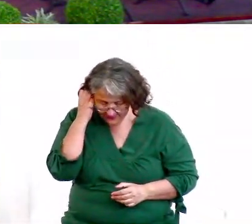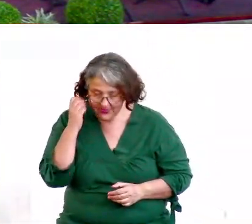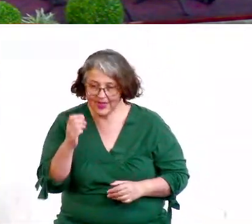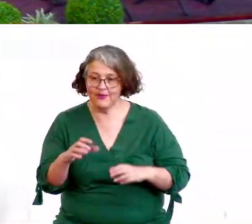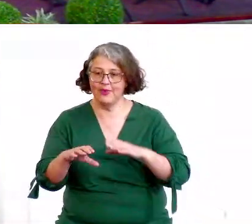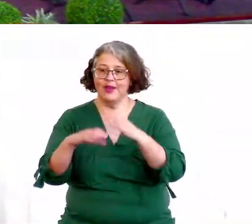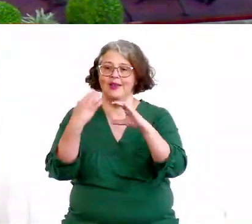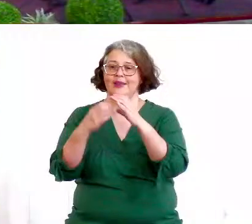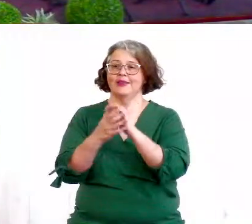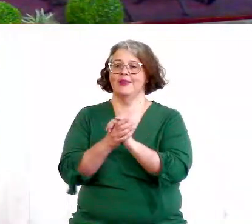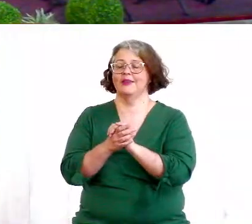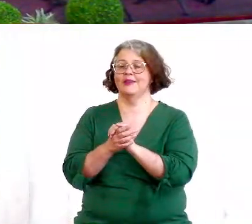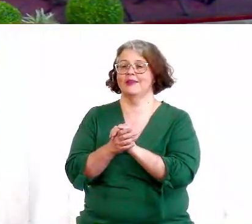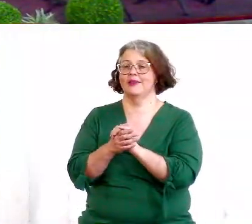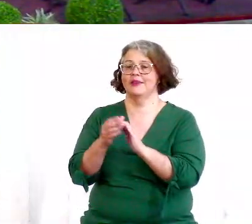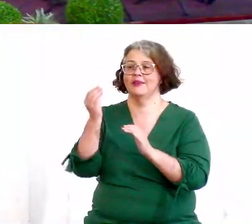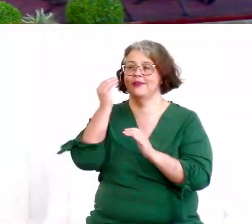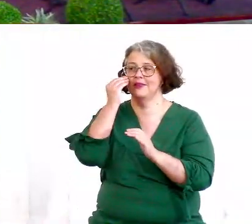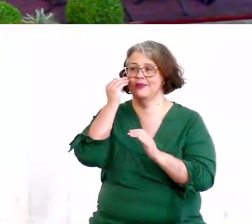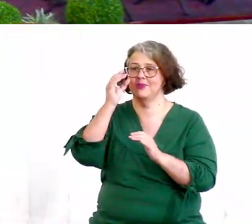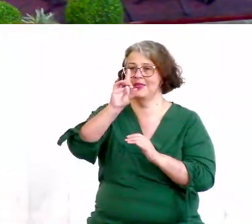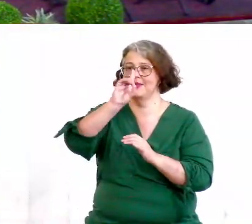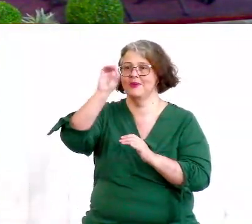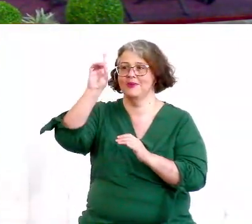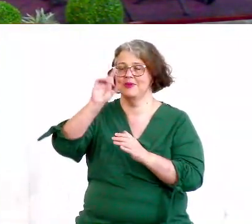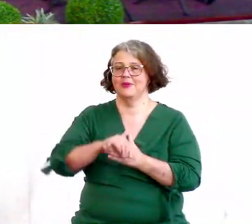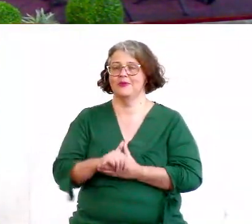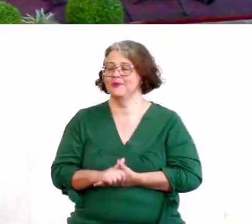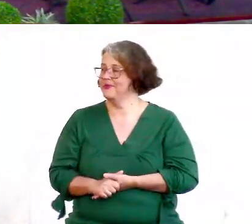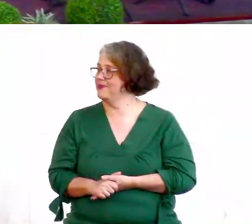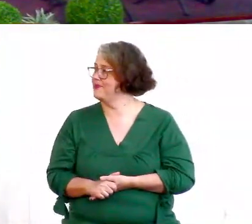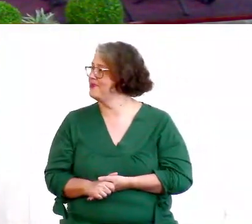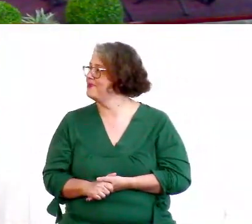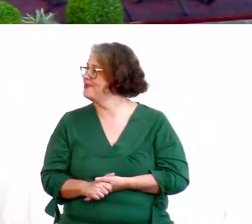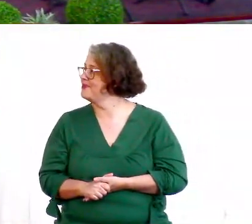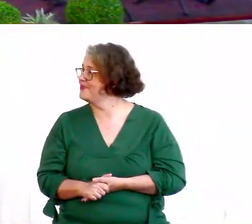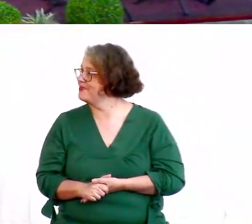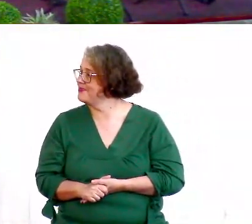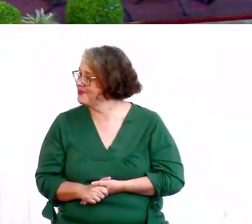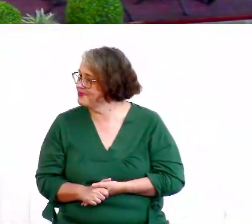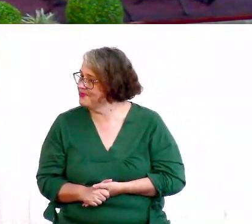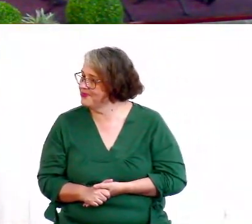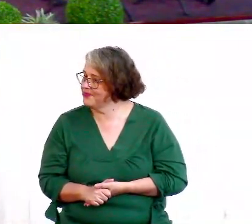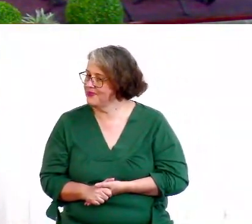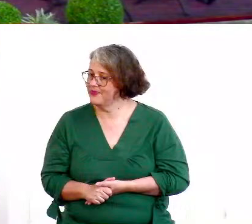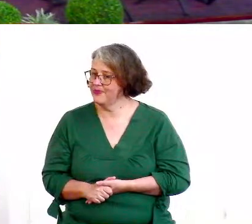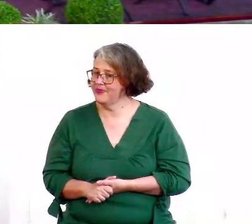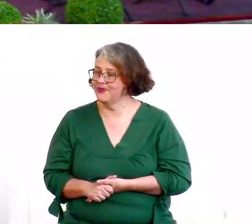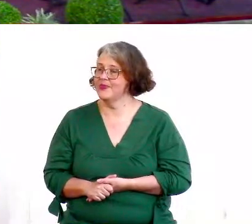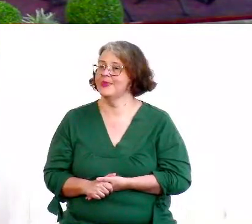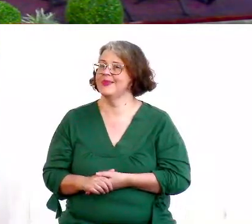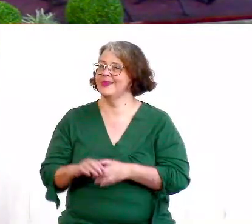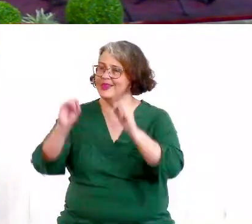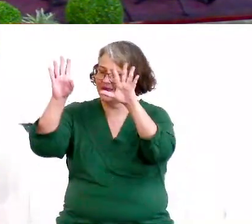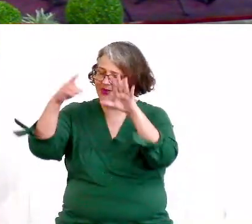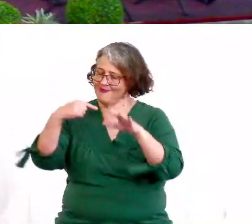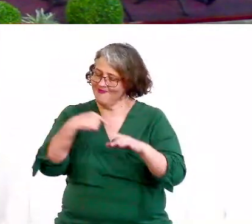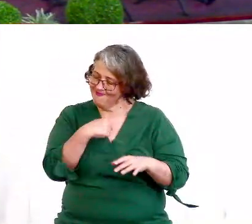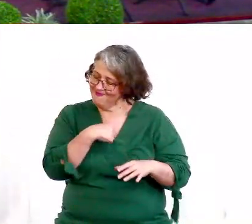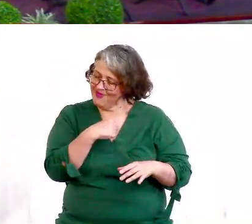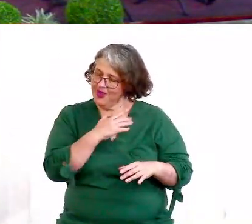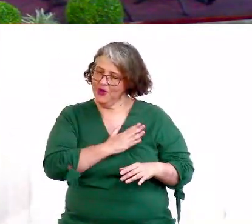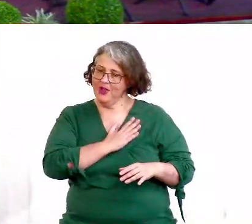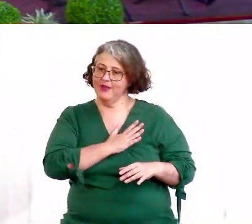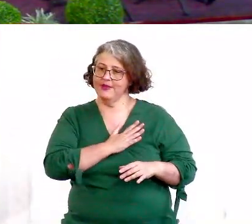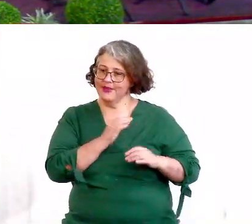Deus e uma mensagem também da palavra de Deus, tá bom? Que Deus incomode o nosso coração a